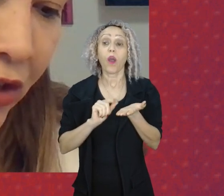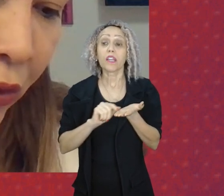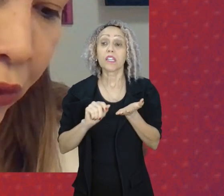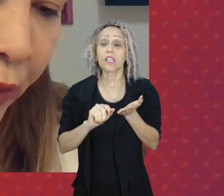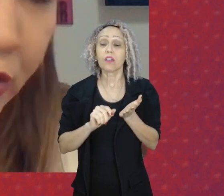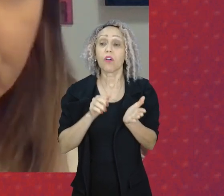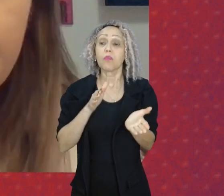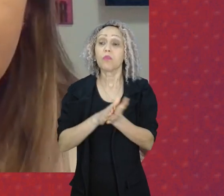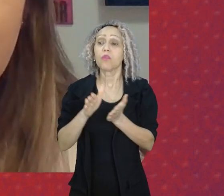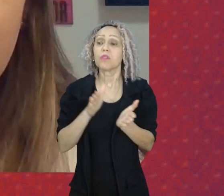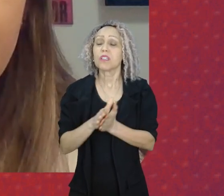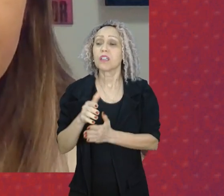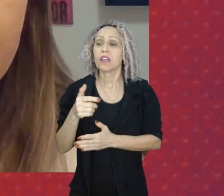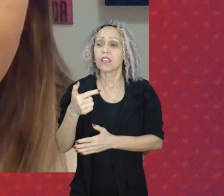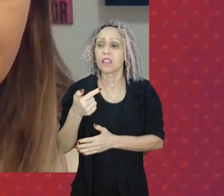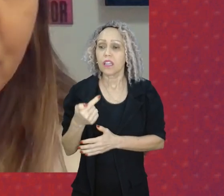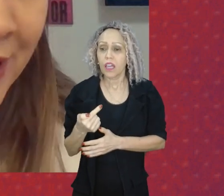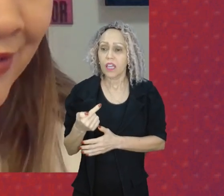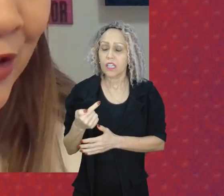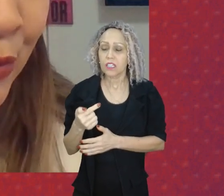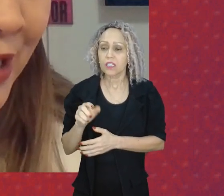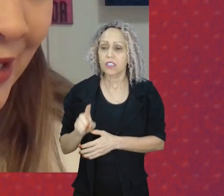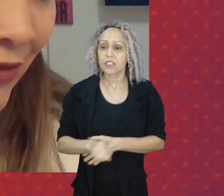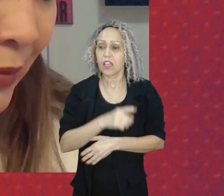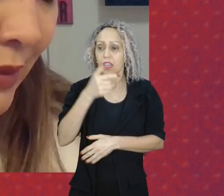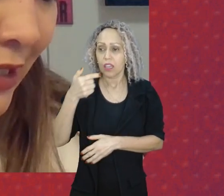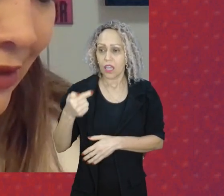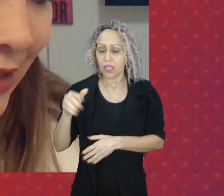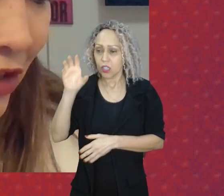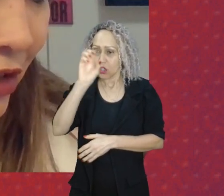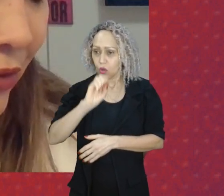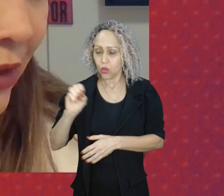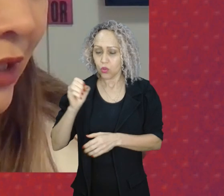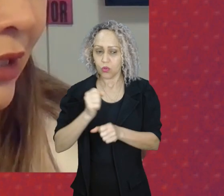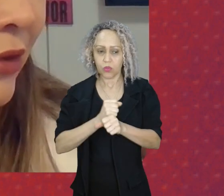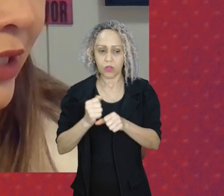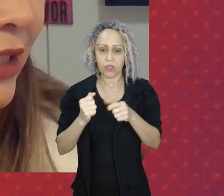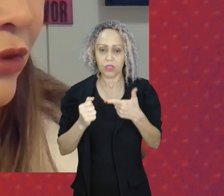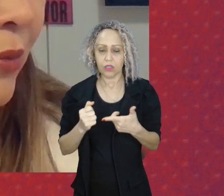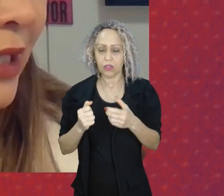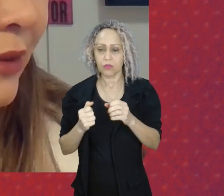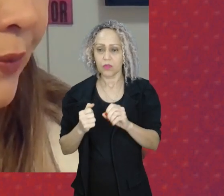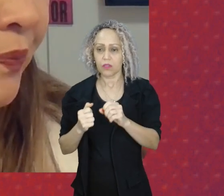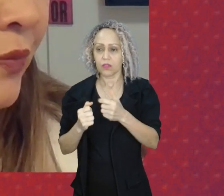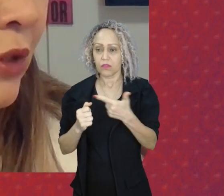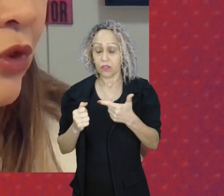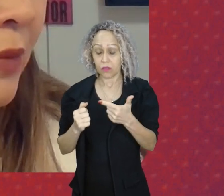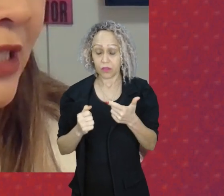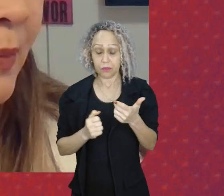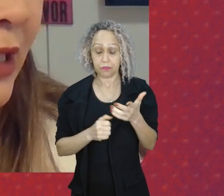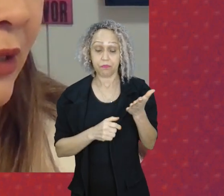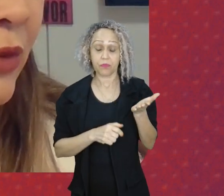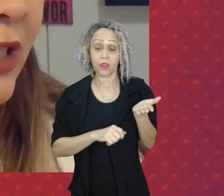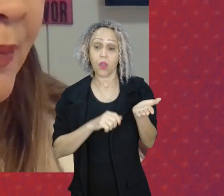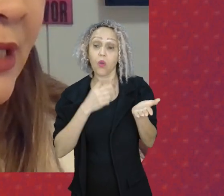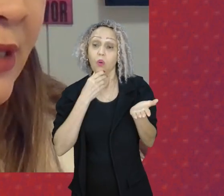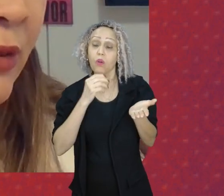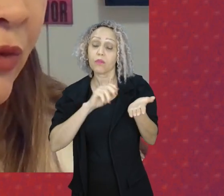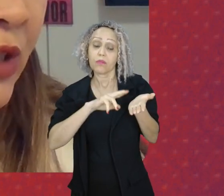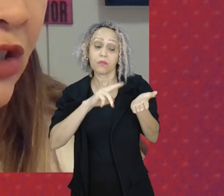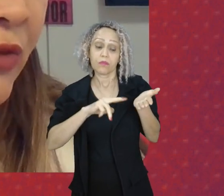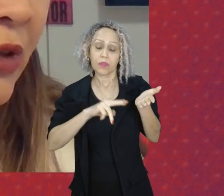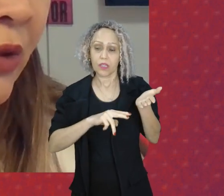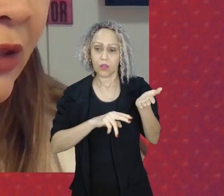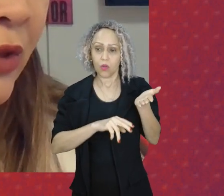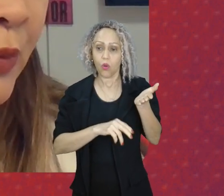no dia 7 de outubro de 2022, tá? Só para faz um mês que foi publicado esse artigo. Então, o que eles comentam? Os homens brancos